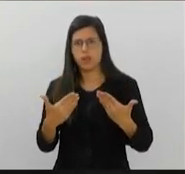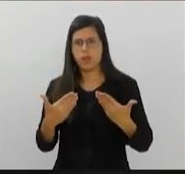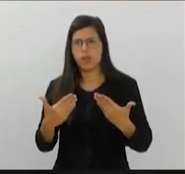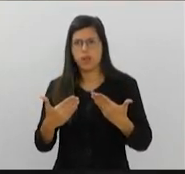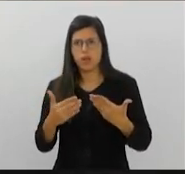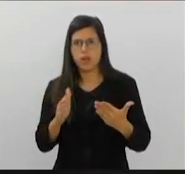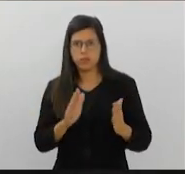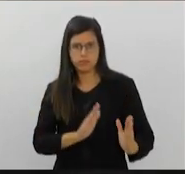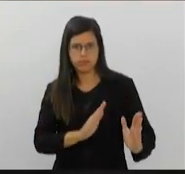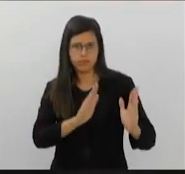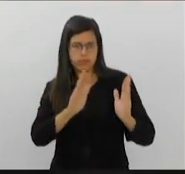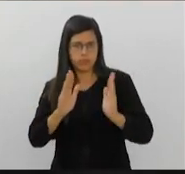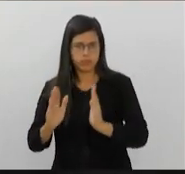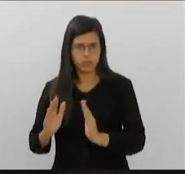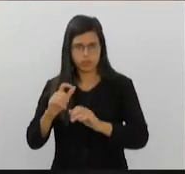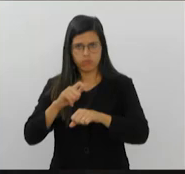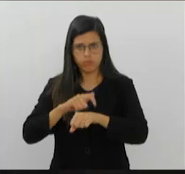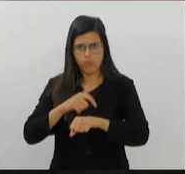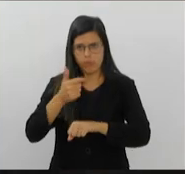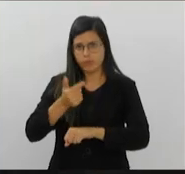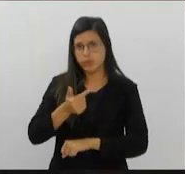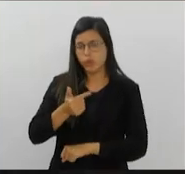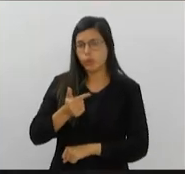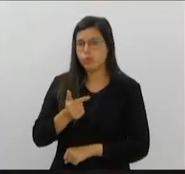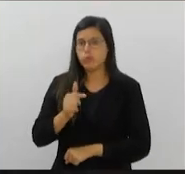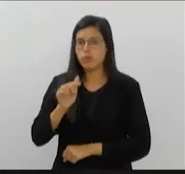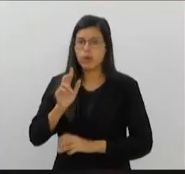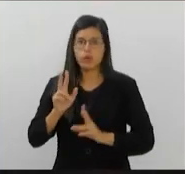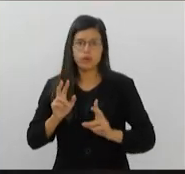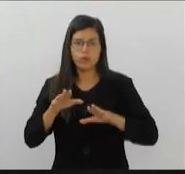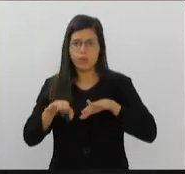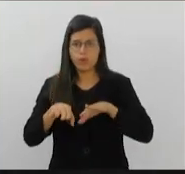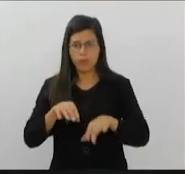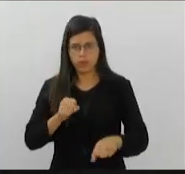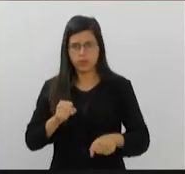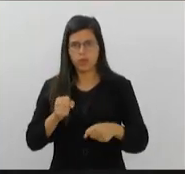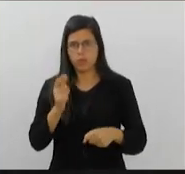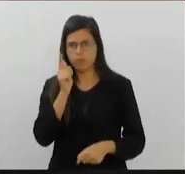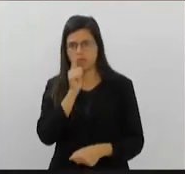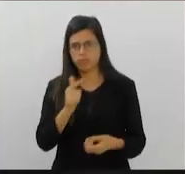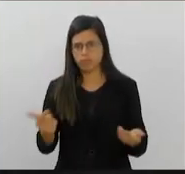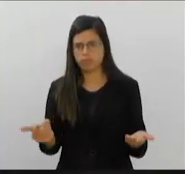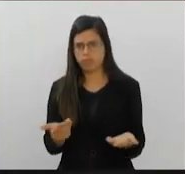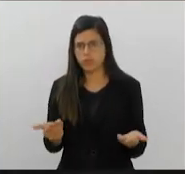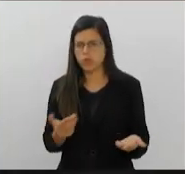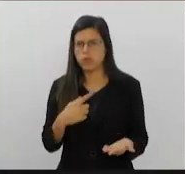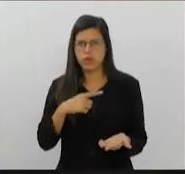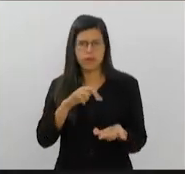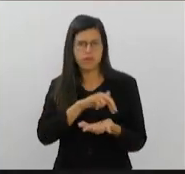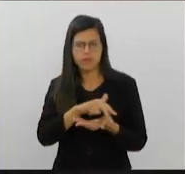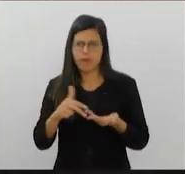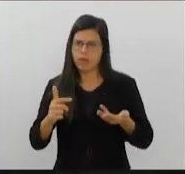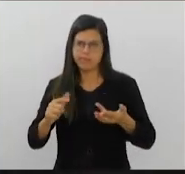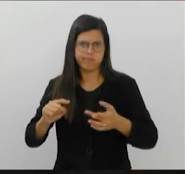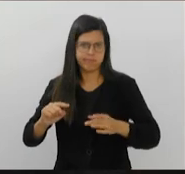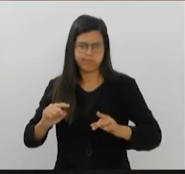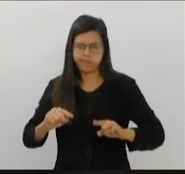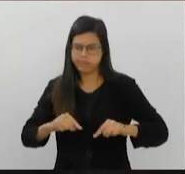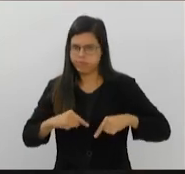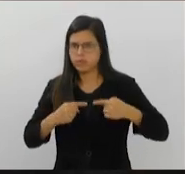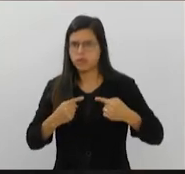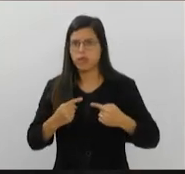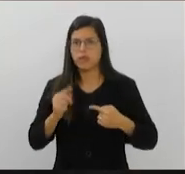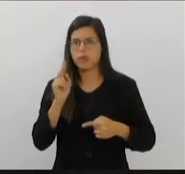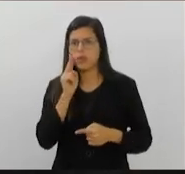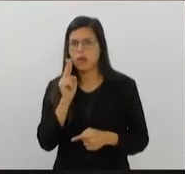um segundo momento, que é o momento de formação, onde a gente consegue hoje, e a gente tem vários desafios, olhando, por exemplo,